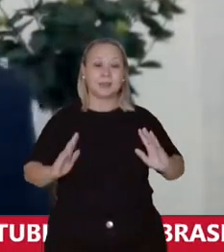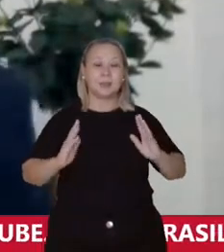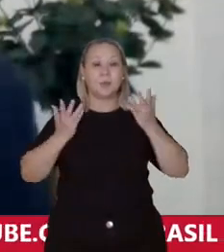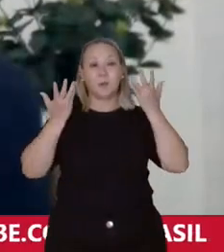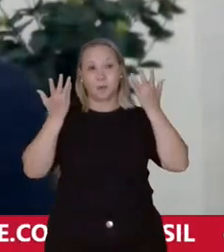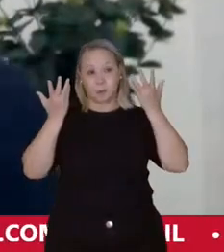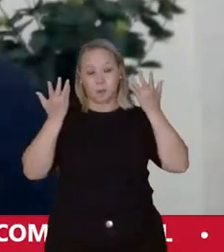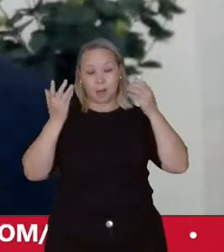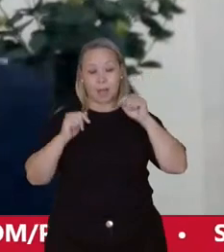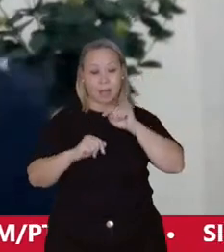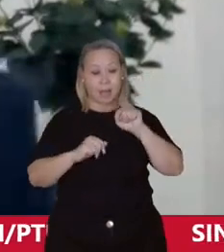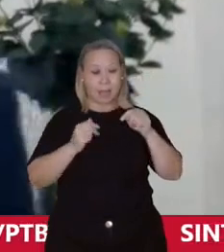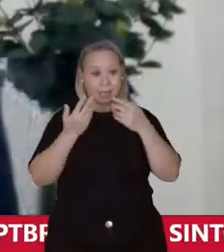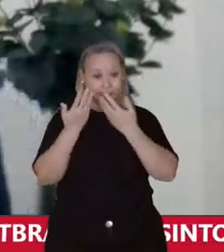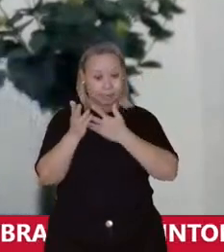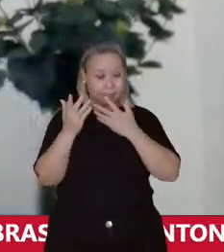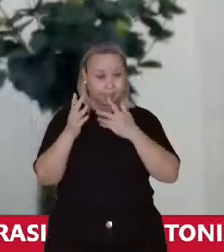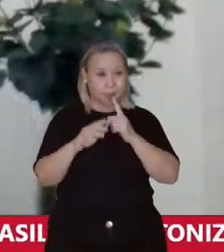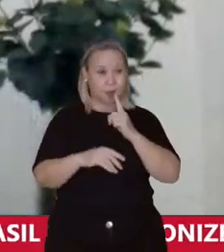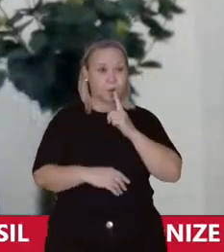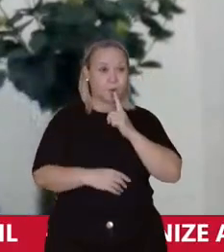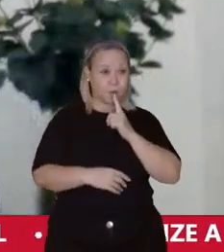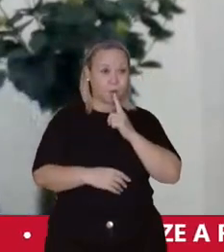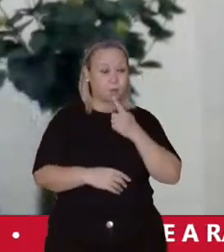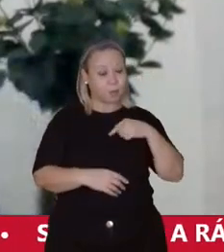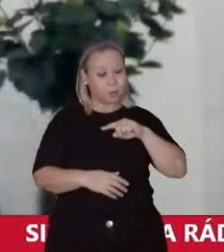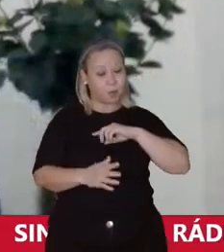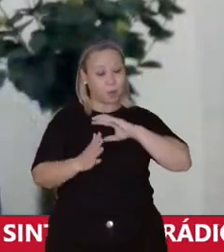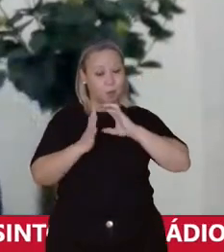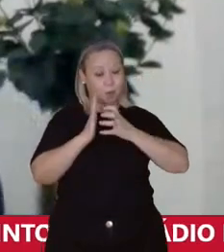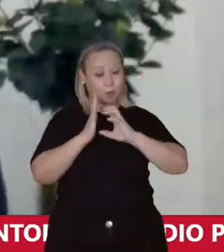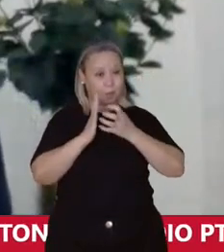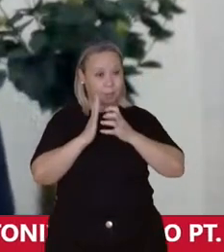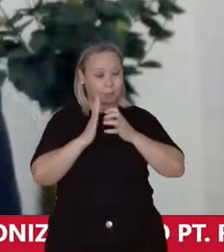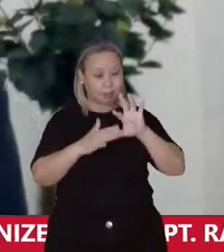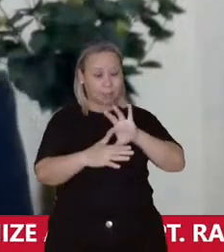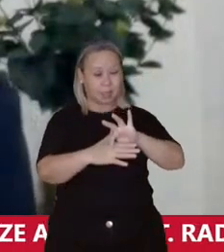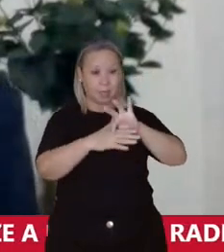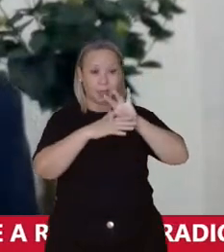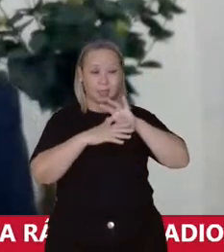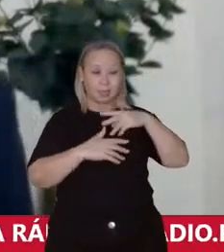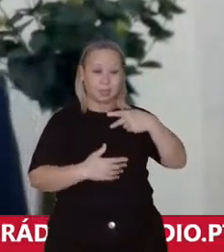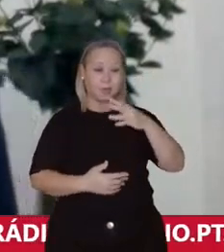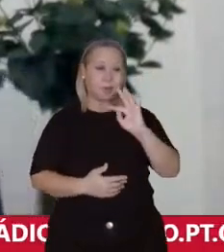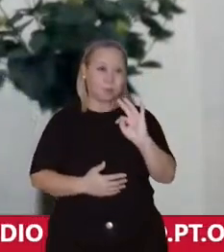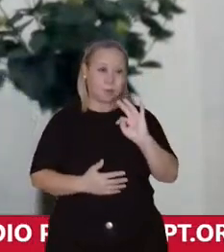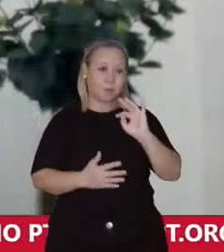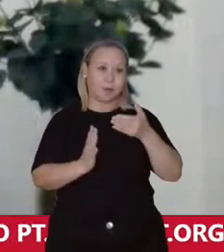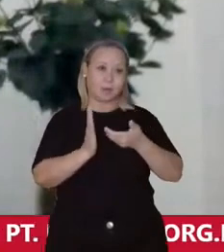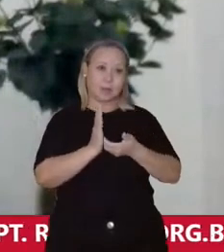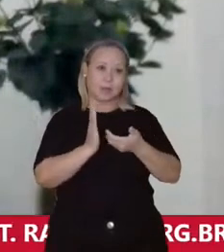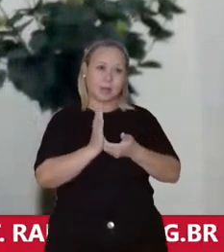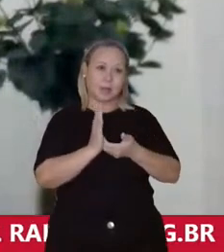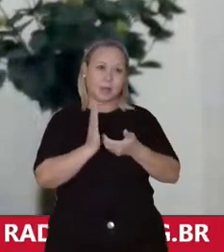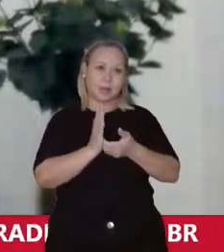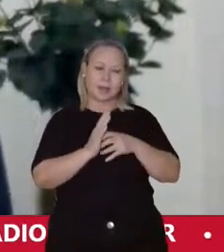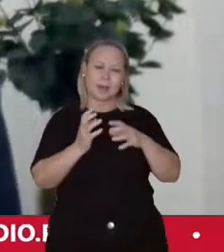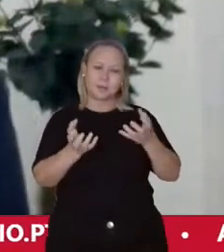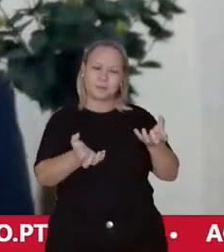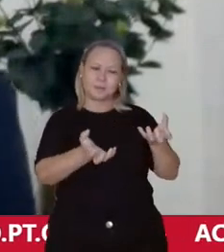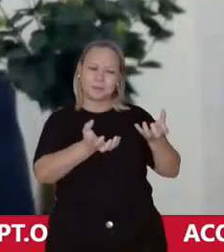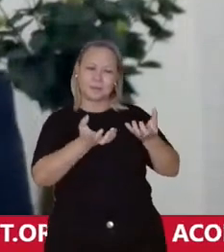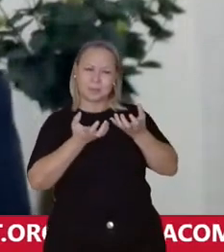comemorar esse aniversário do nosso partido, a liderança do PT na Câmara fez questão de